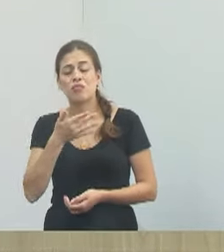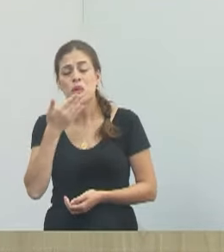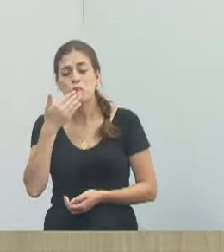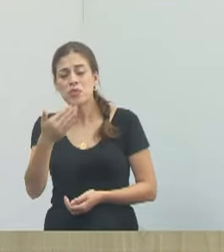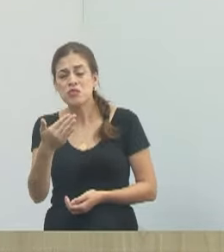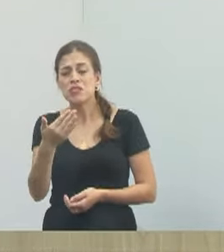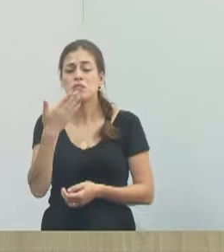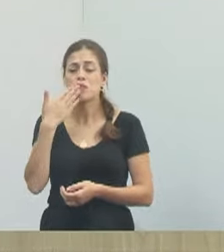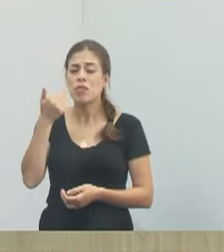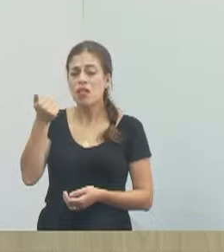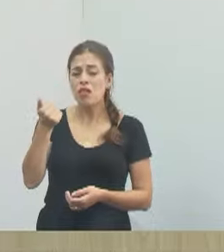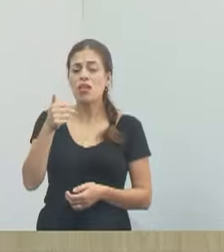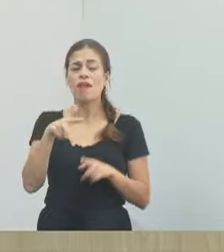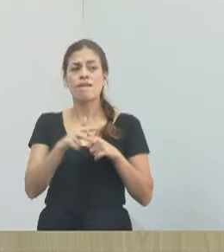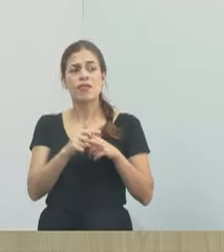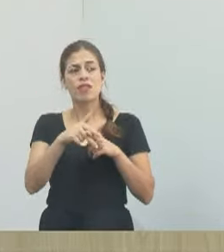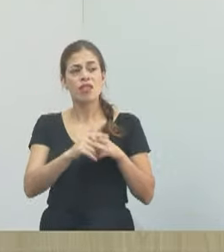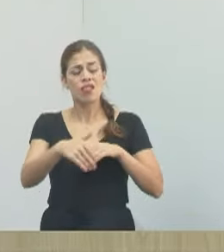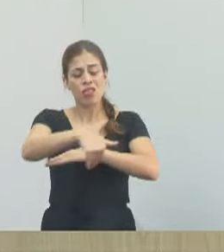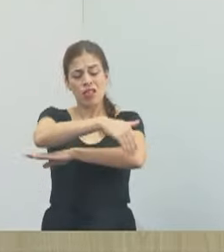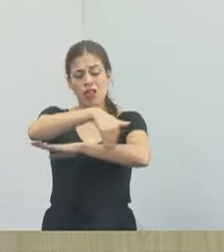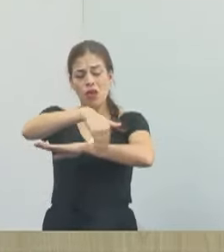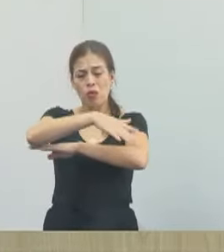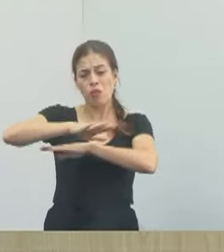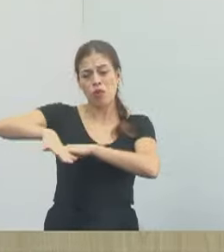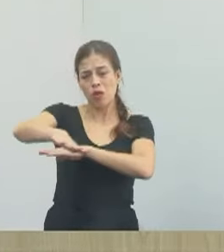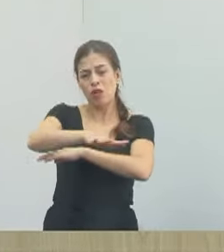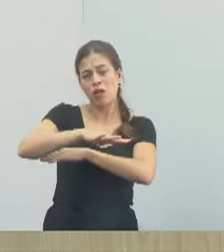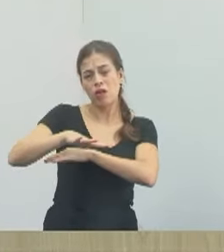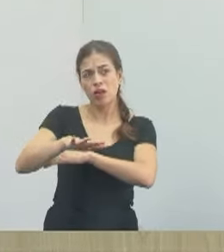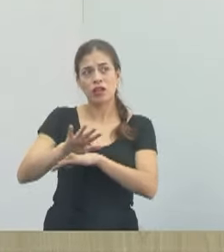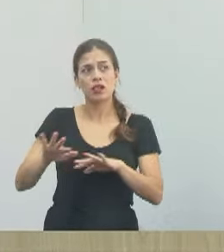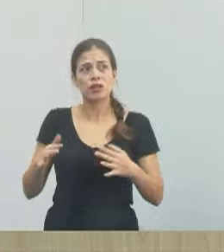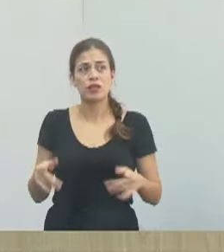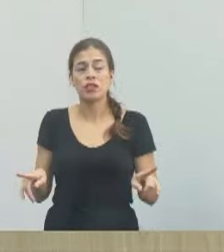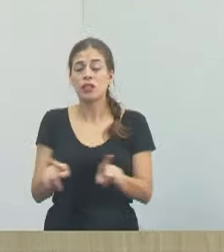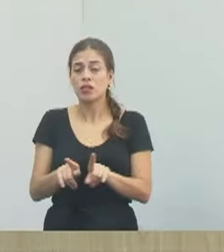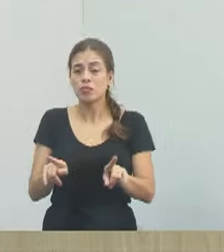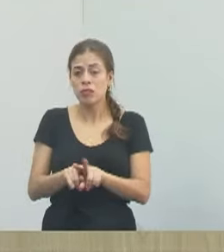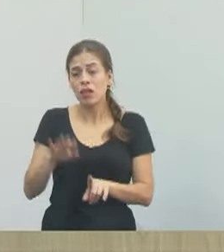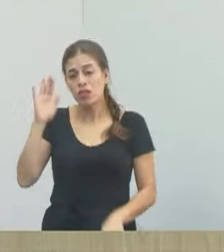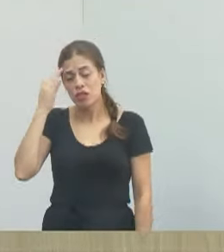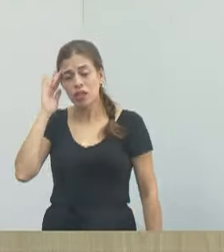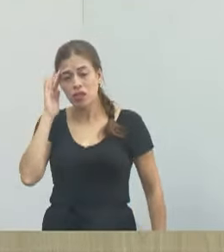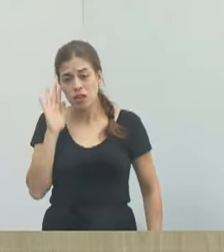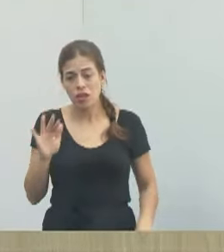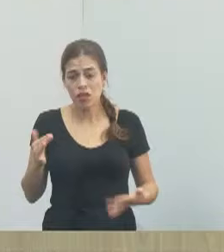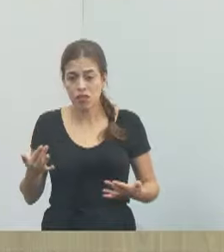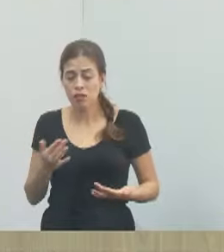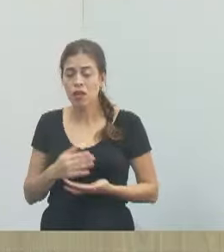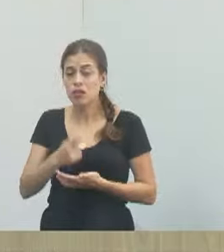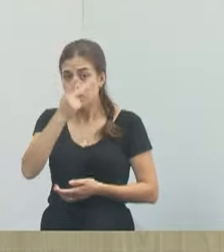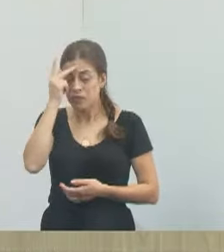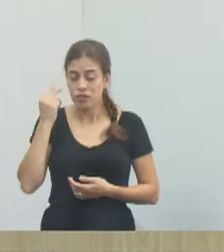melhorias e vitalização da R da área e considerando também que os próprios moradores das ruas Dinamarca